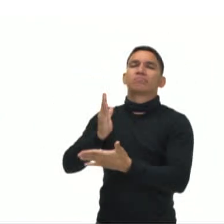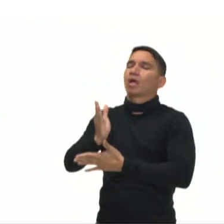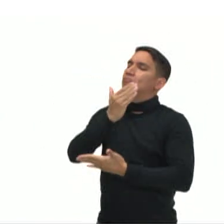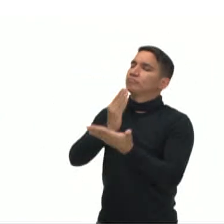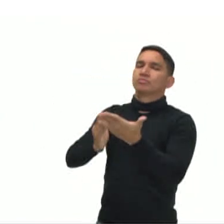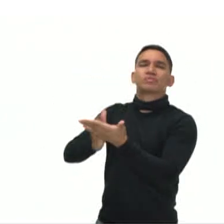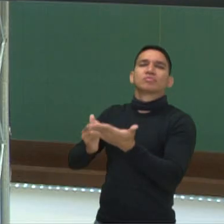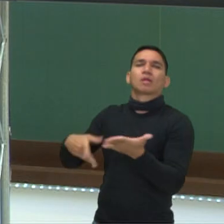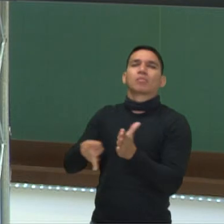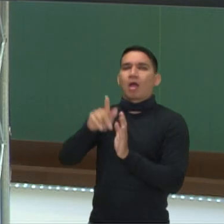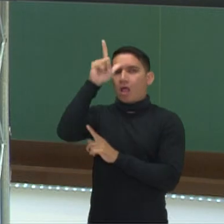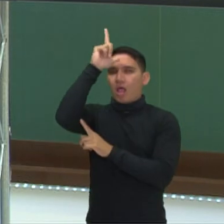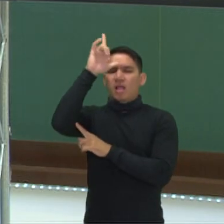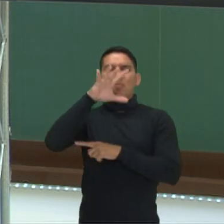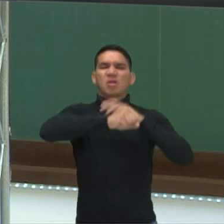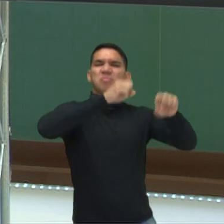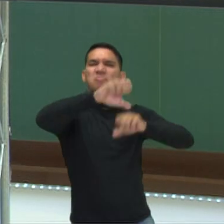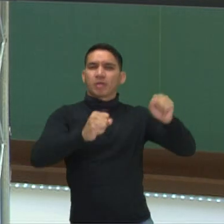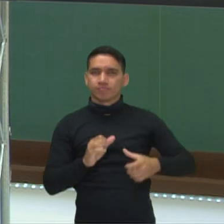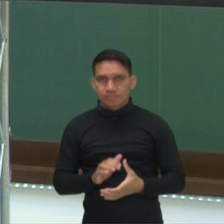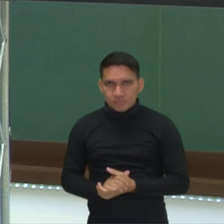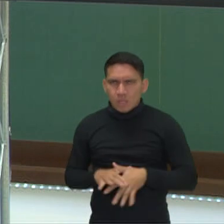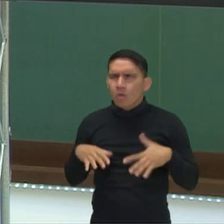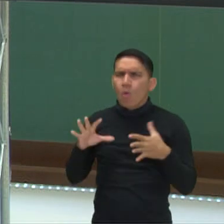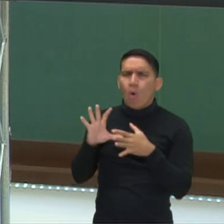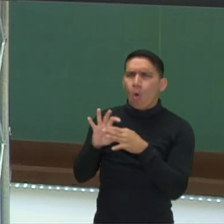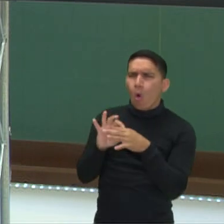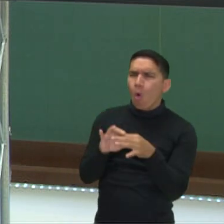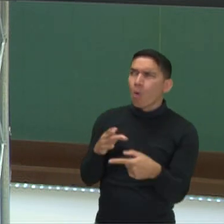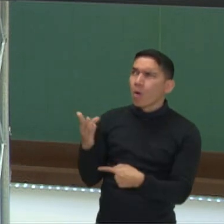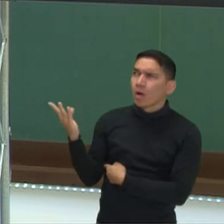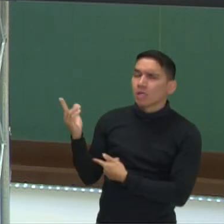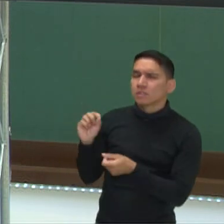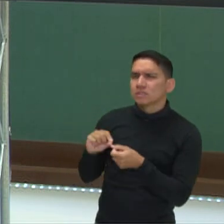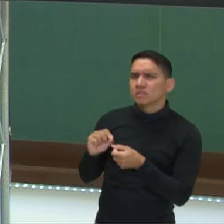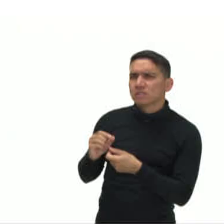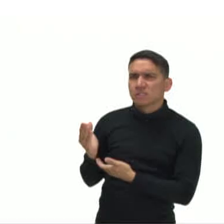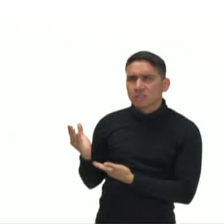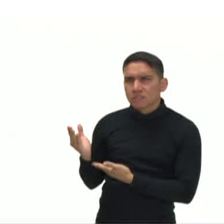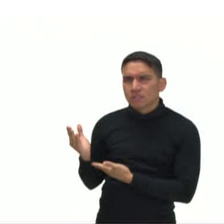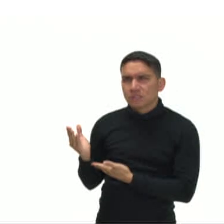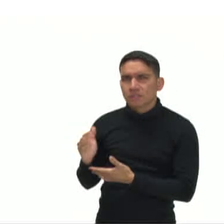Alemanha. Em qual contexto essa imagem foi produzida?